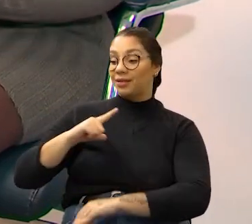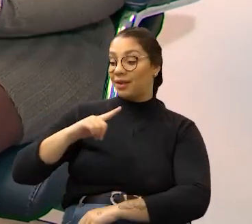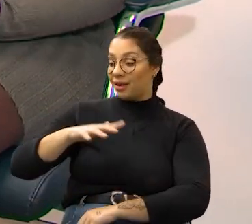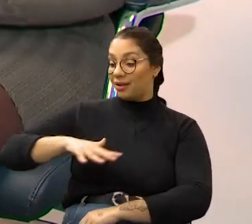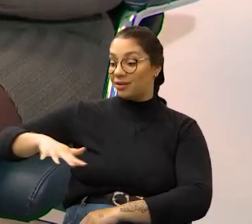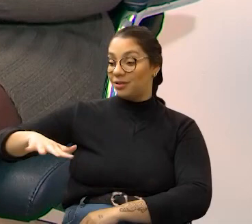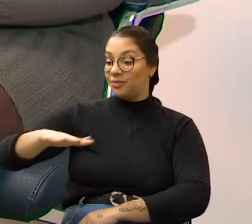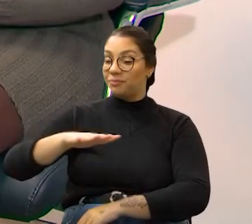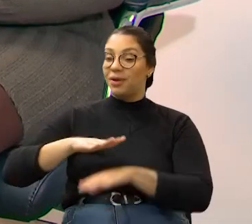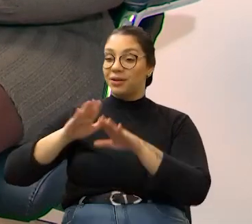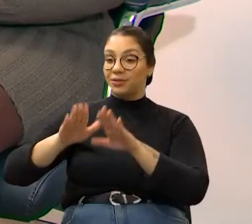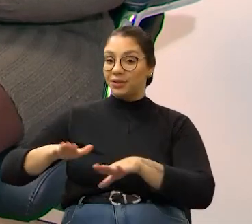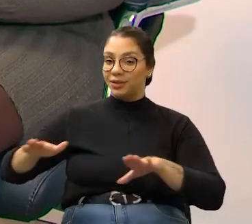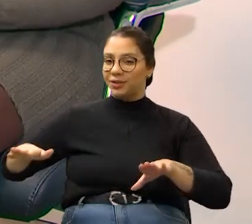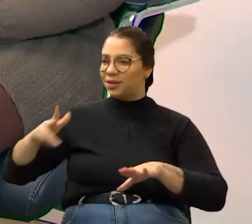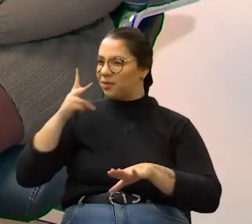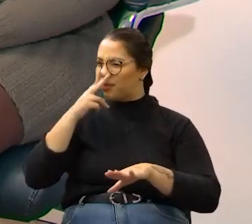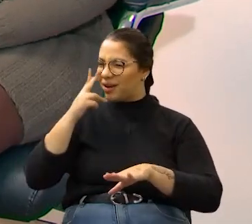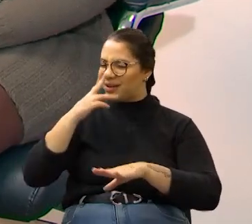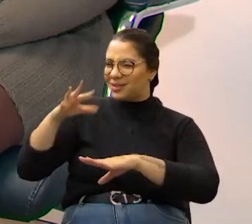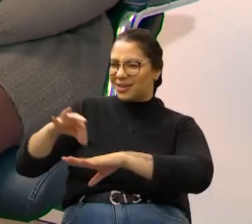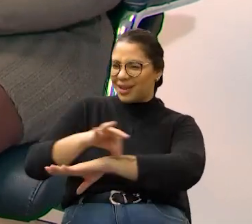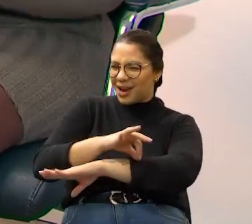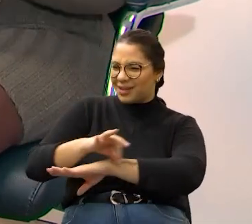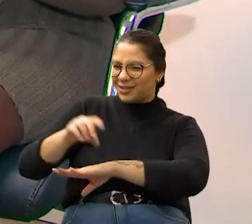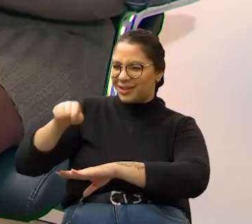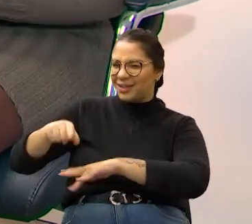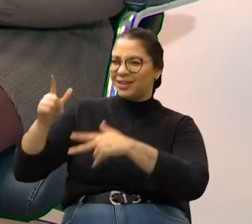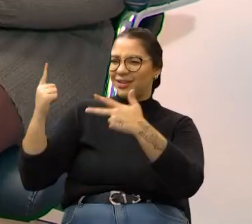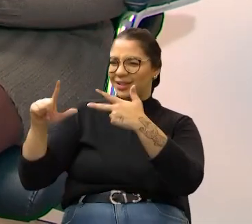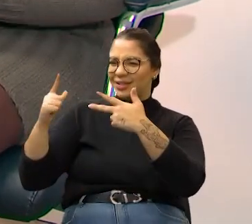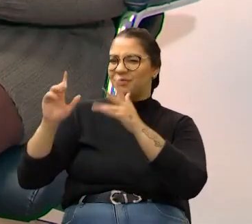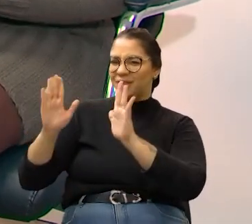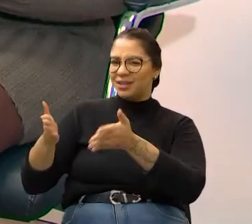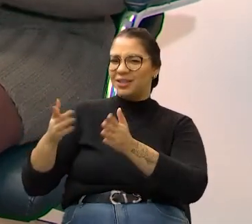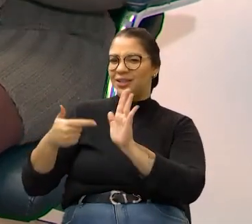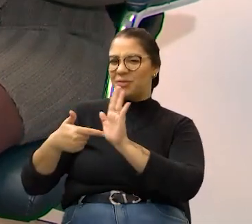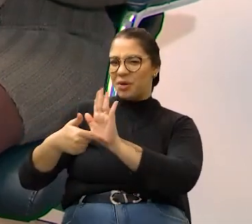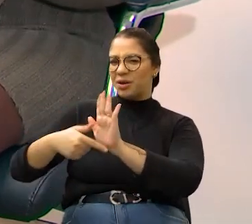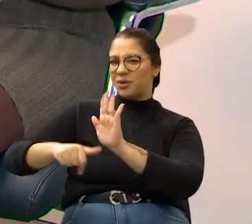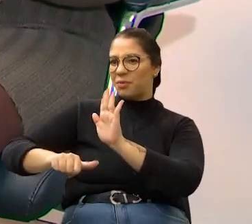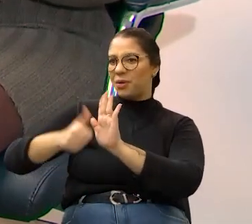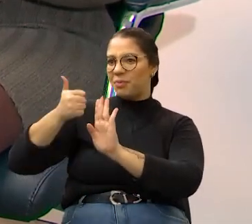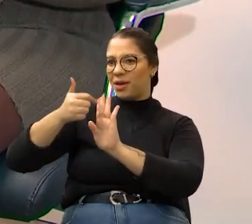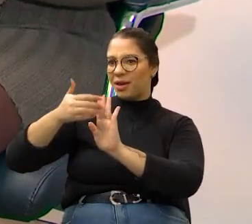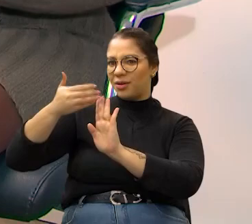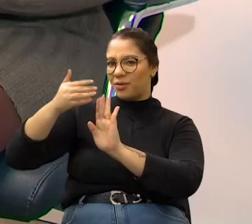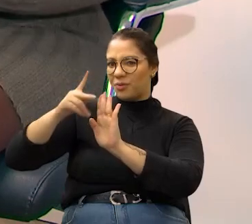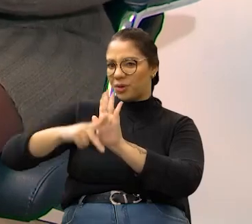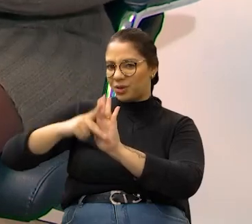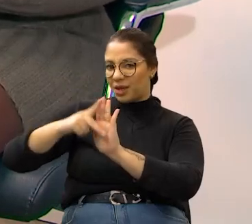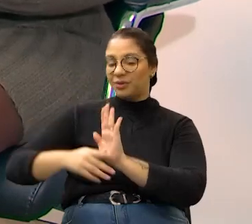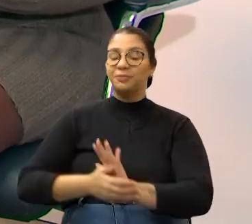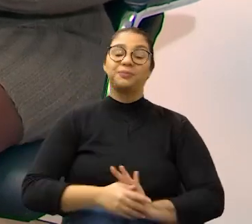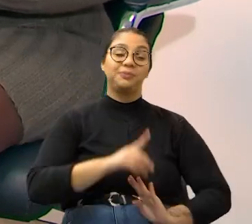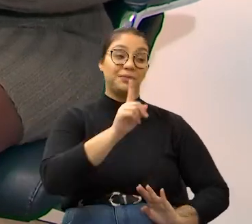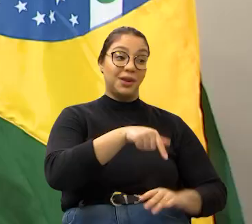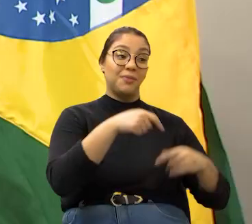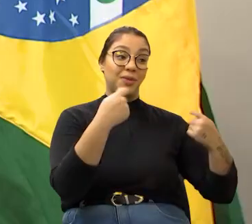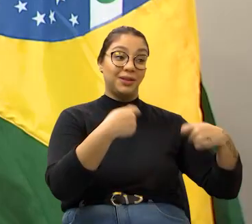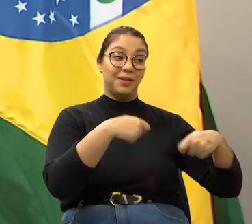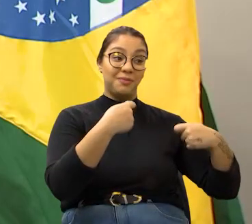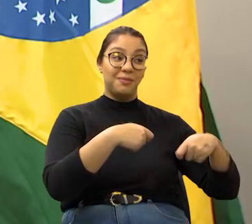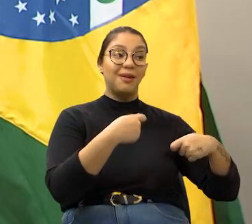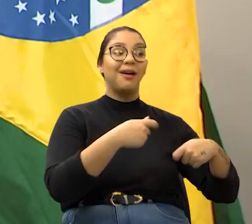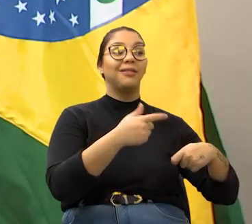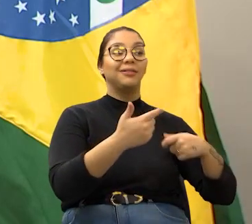que a Câmara tenha um espaço Kids, e parece que os arquitetos aqui do Legislativo já apresentaram um primeiro esboço. Pois é.